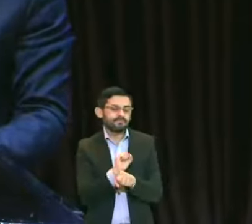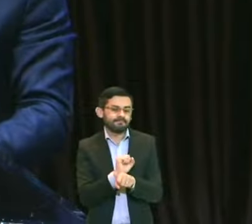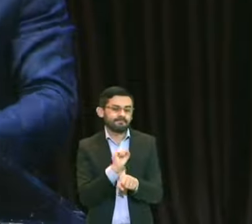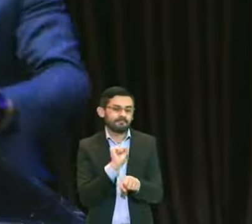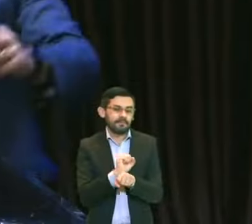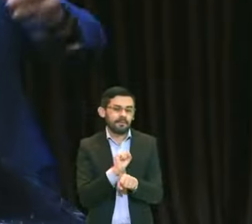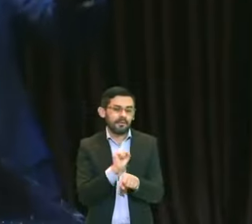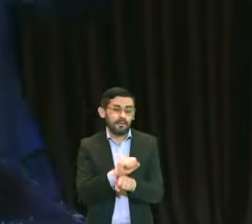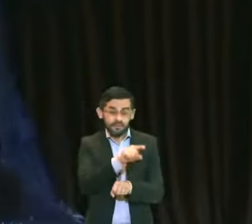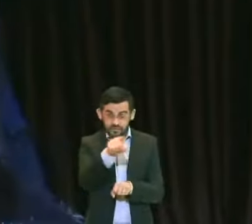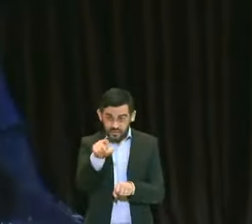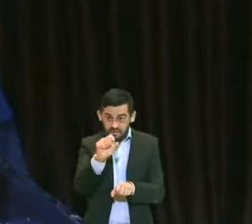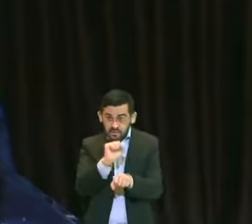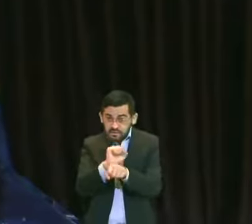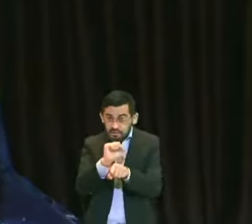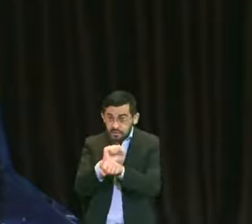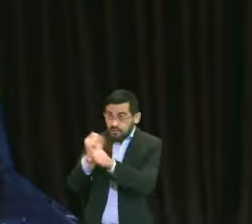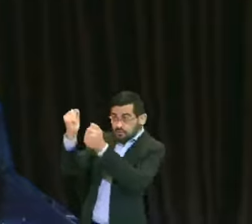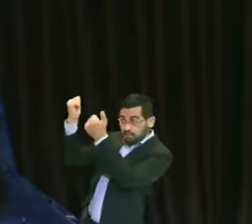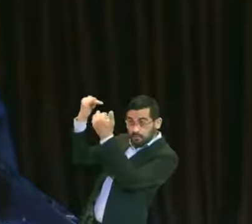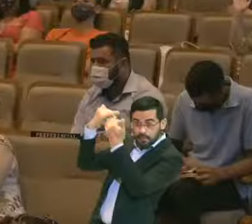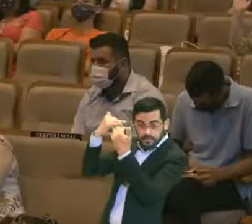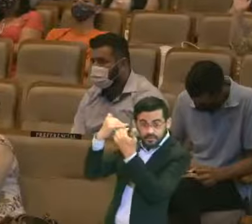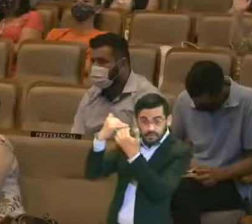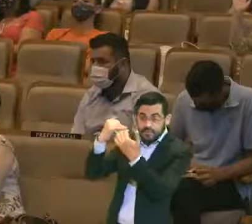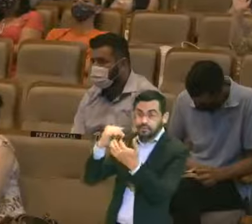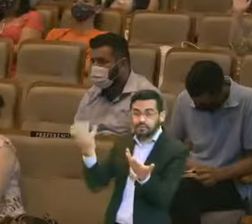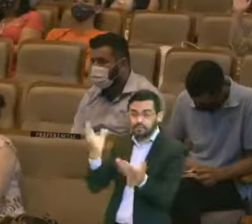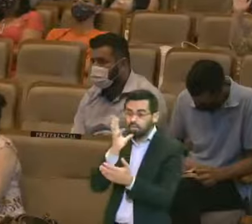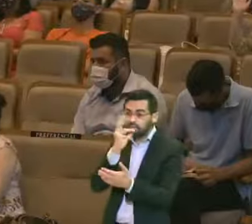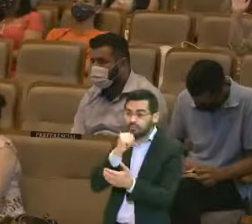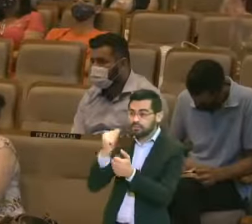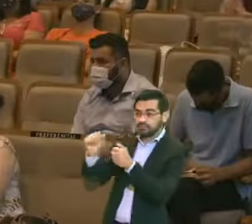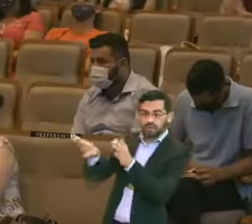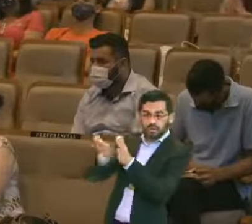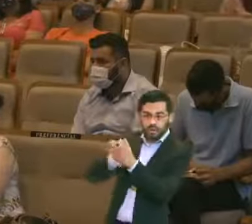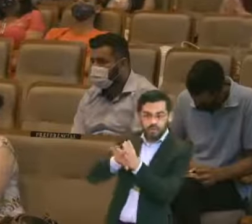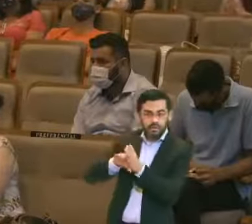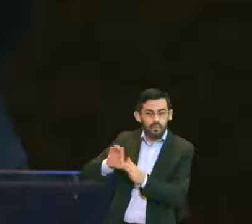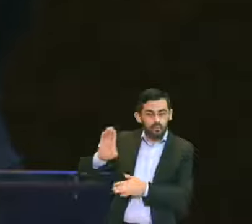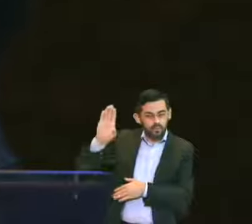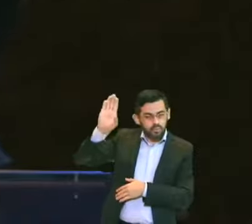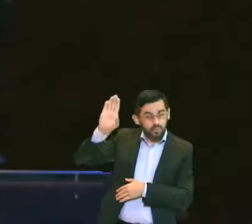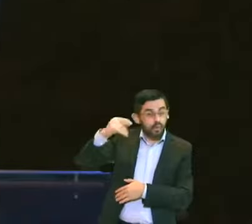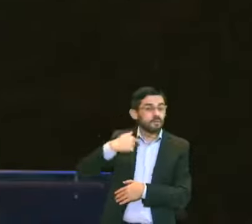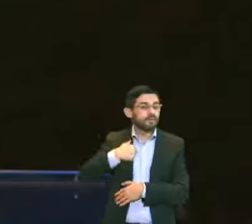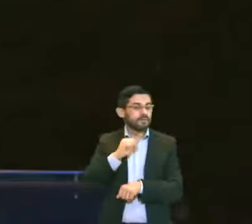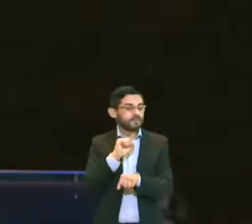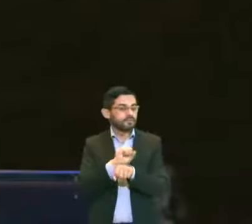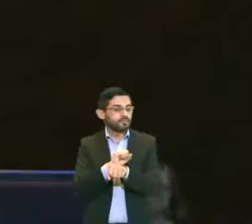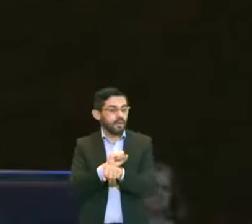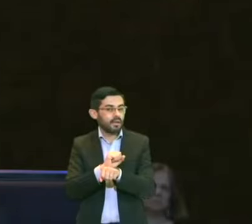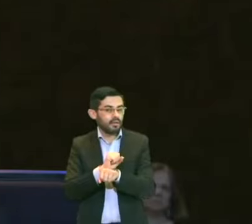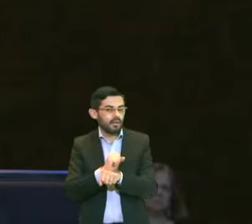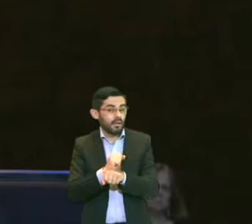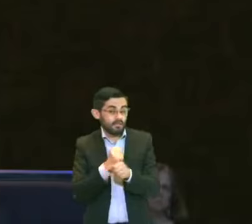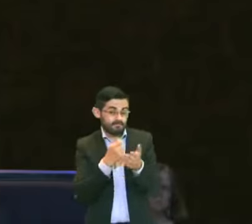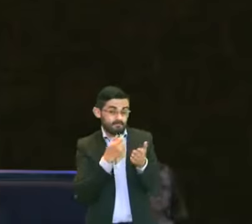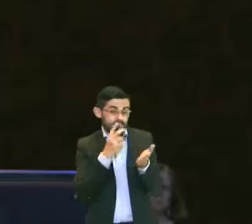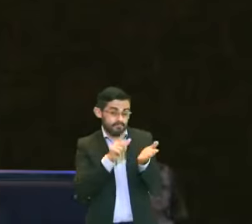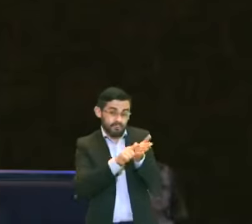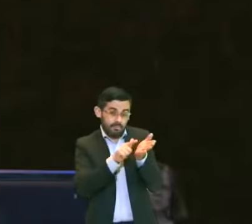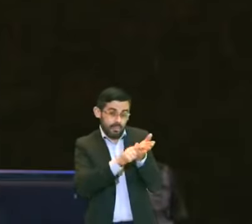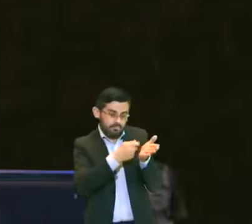espera. Quem está esperando por uma bênção aqui, ela não chegou. Segura aí. Anota as dicas